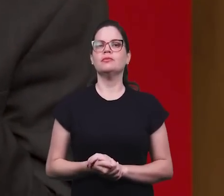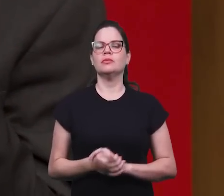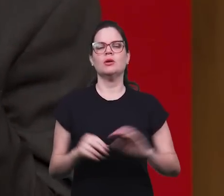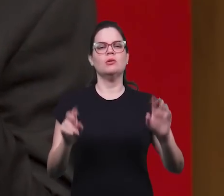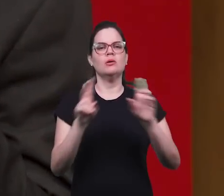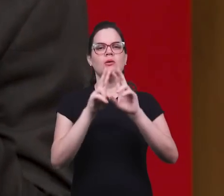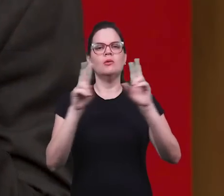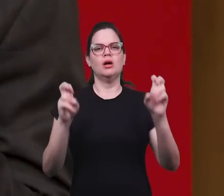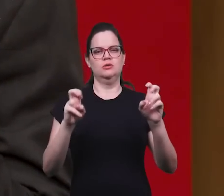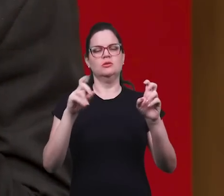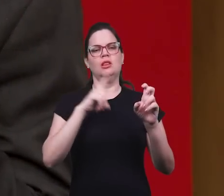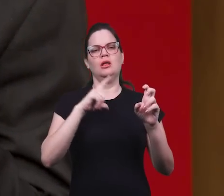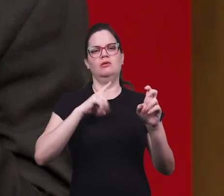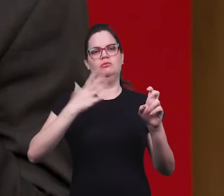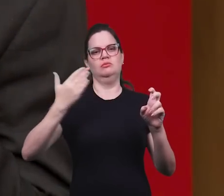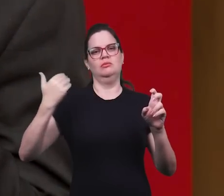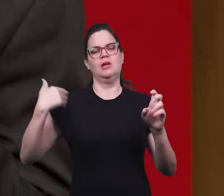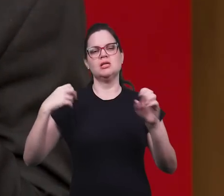um seminário